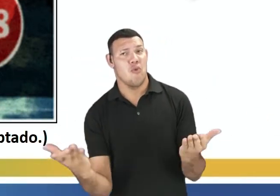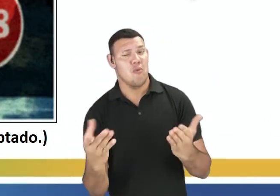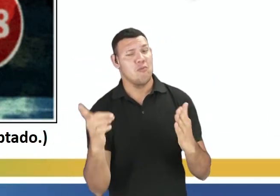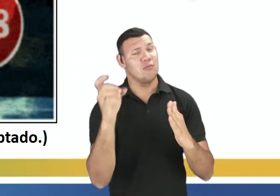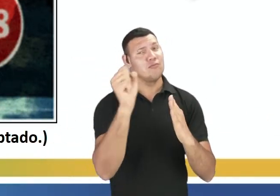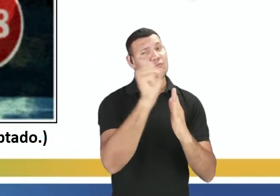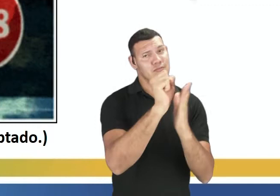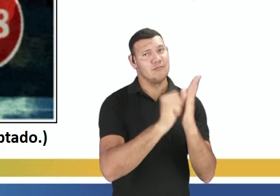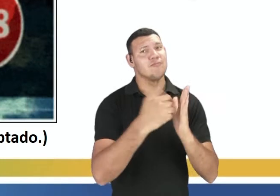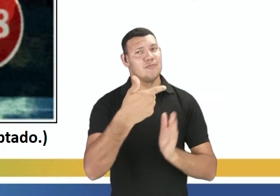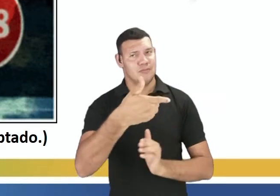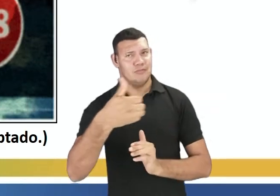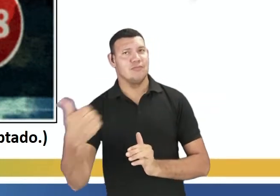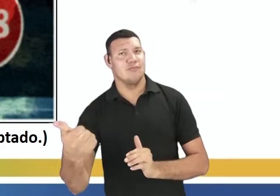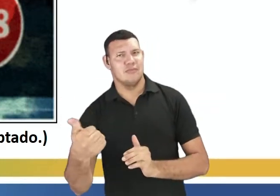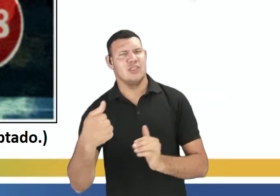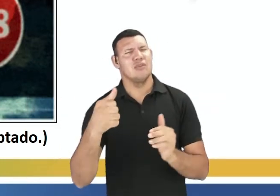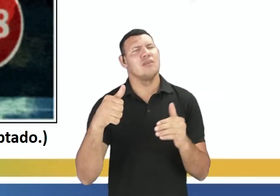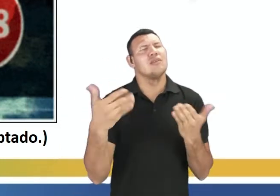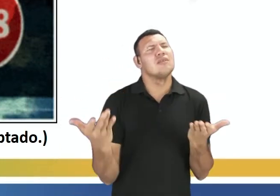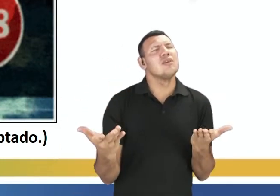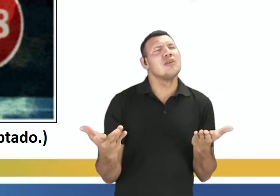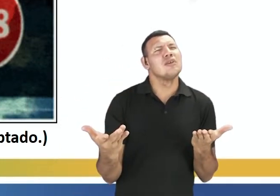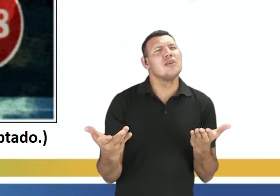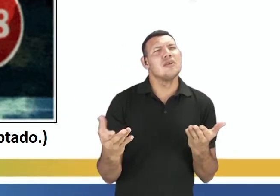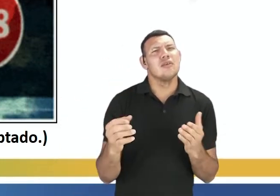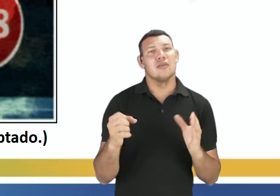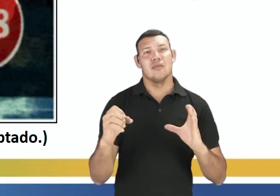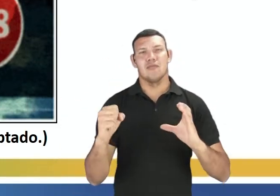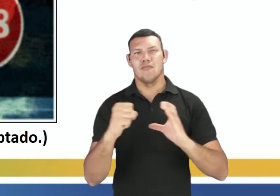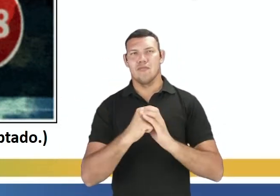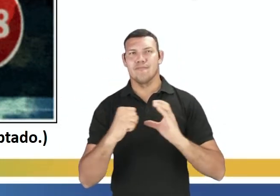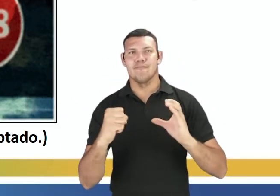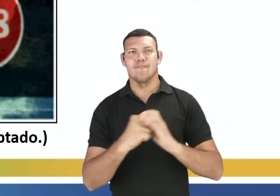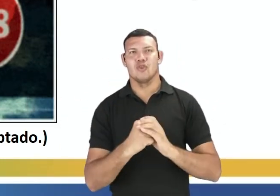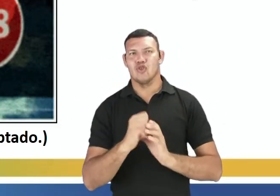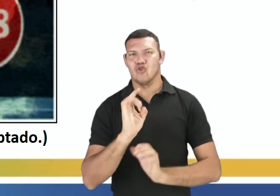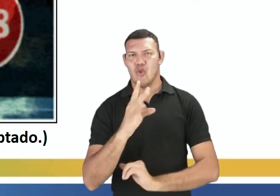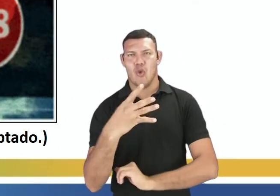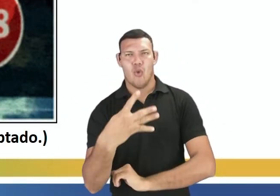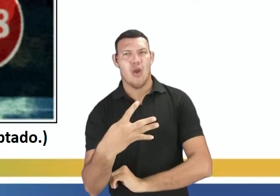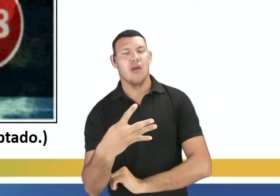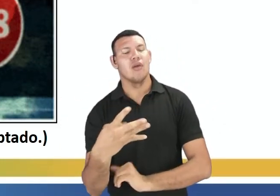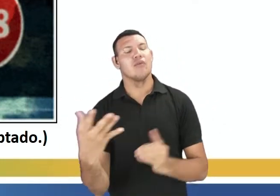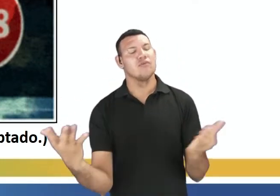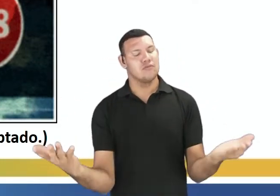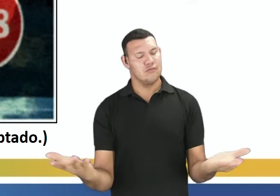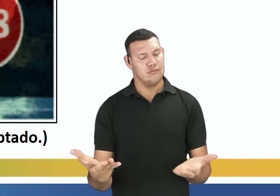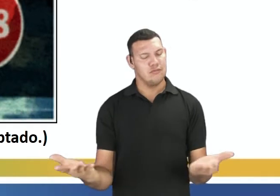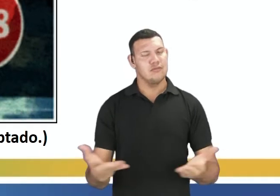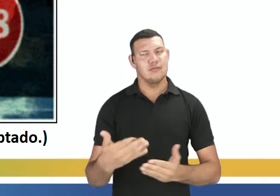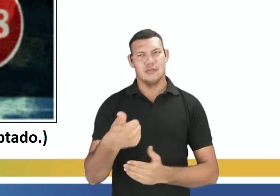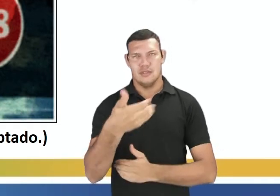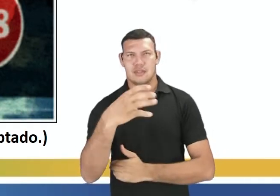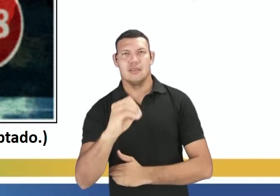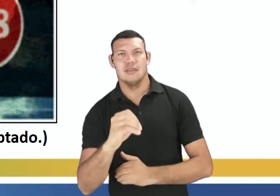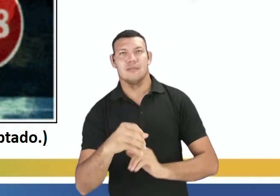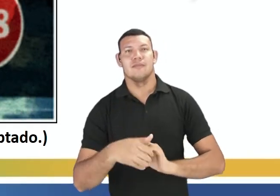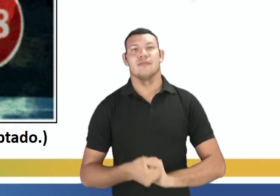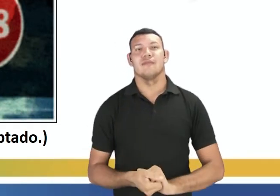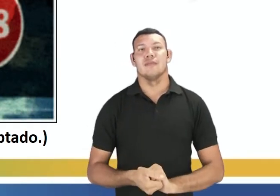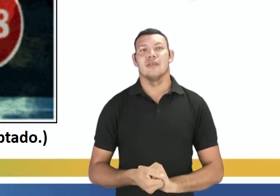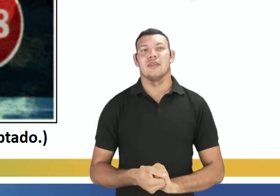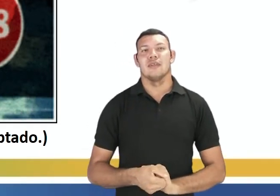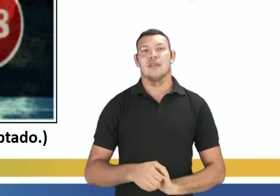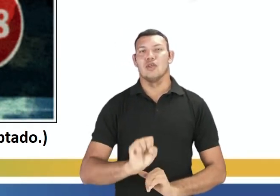XXI, né, na década de 70, na região Centro-Oeste, nós tínhamos 4. Hoje nós temos atualmente 10 cidades médias. Na região Sudeste,